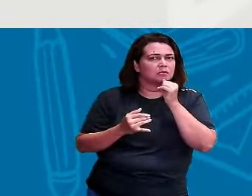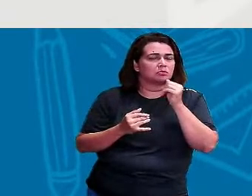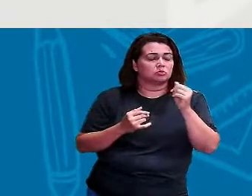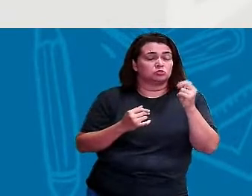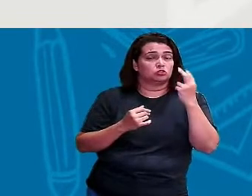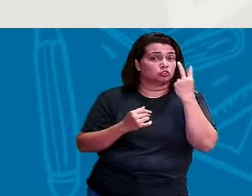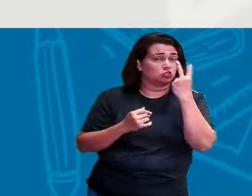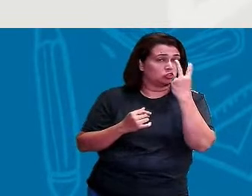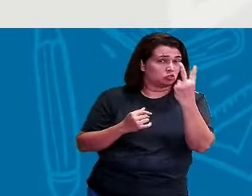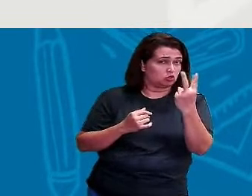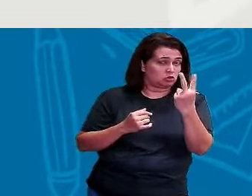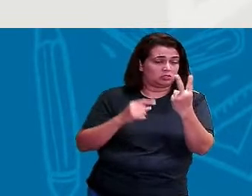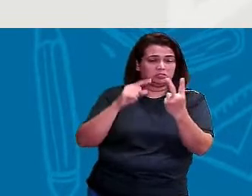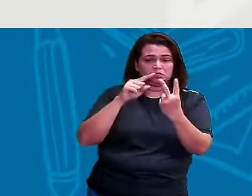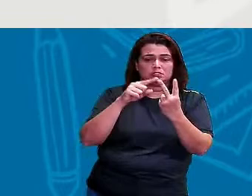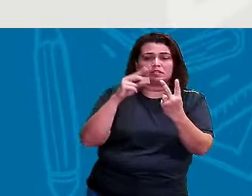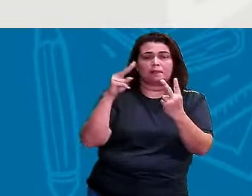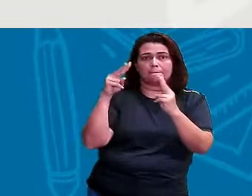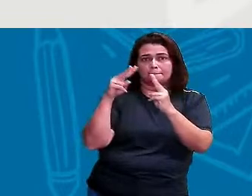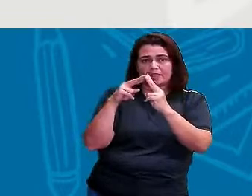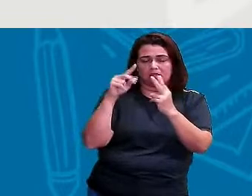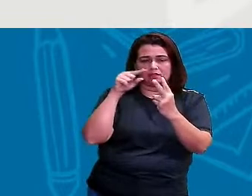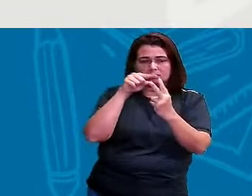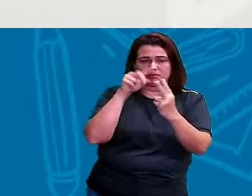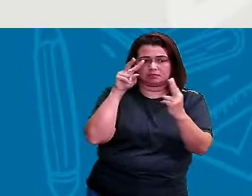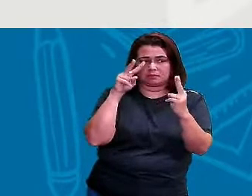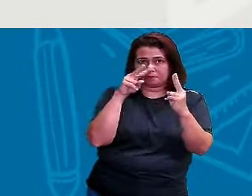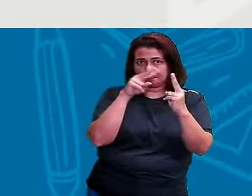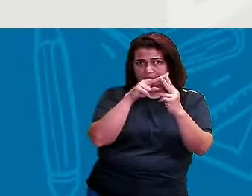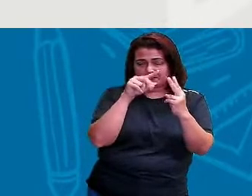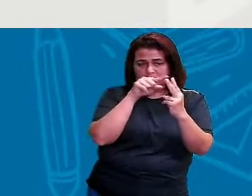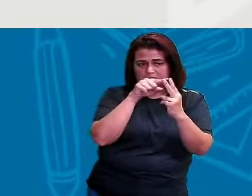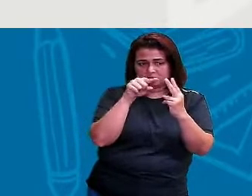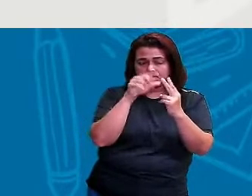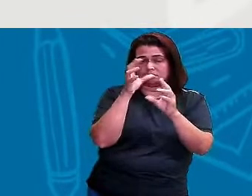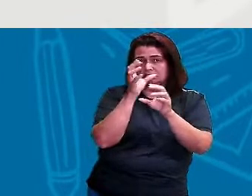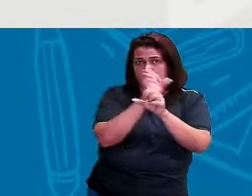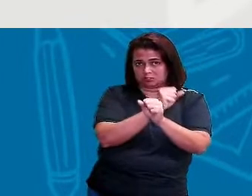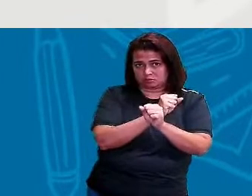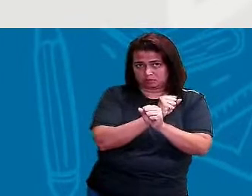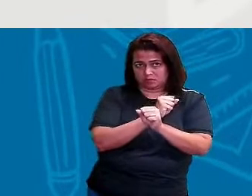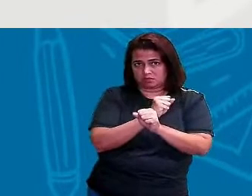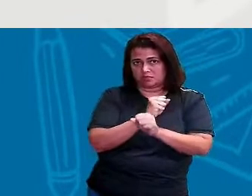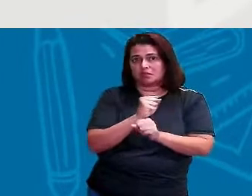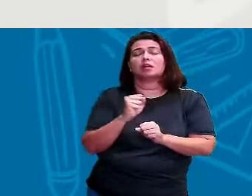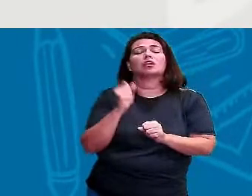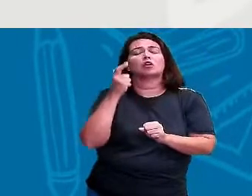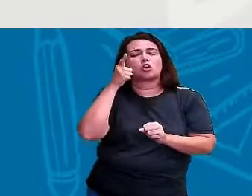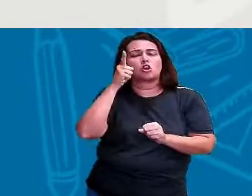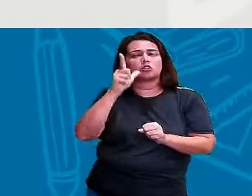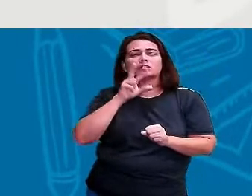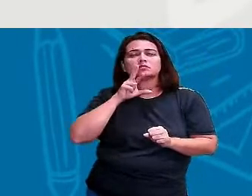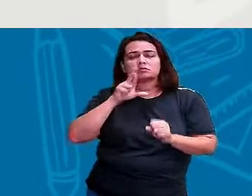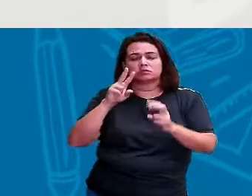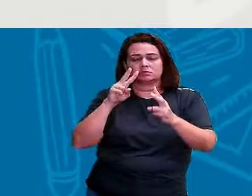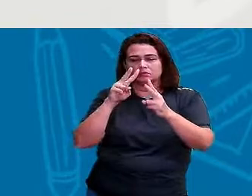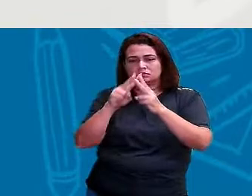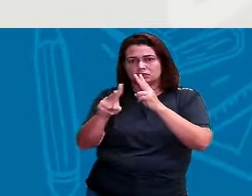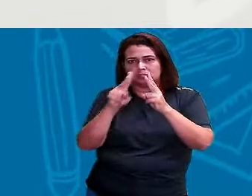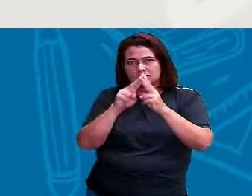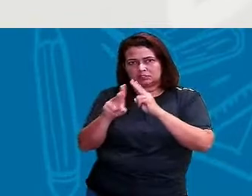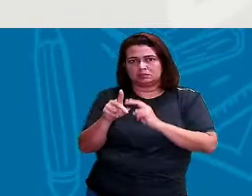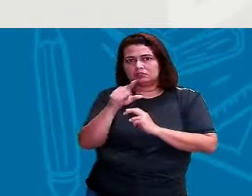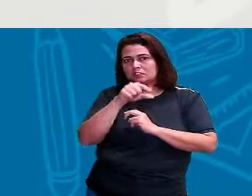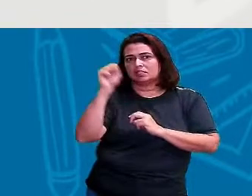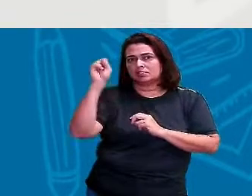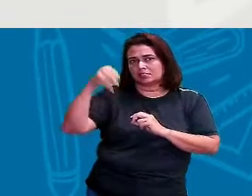números pares, eu vou formar um número ímpar? Sim ou não? Quem acha que é sim, bota no chat. Quem acha que é não, bota